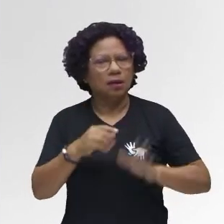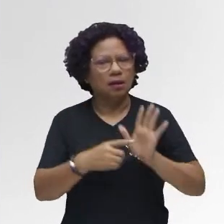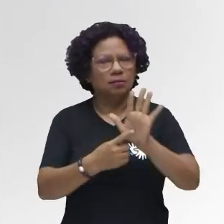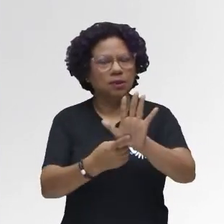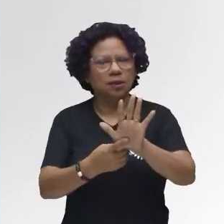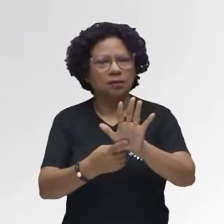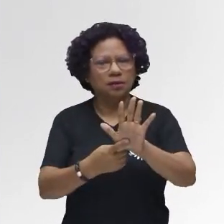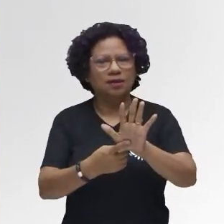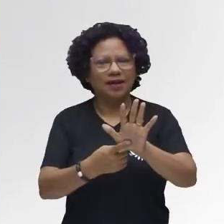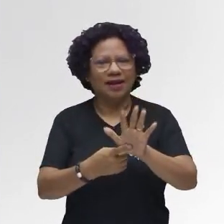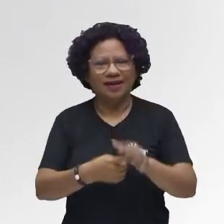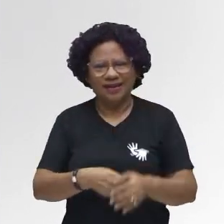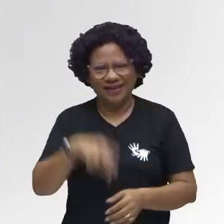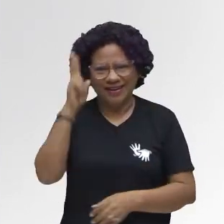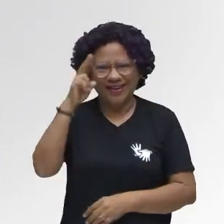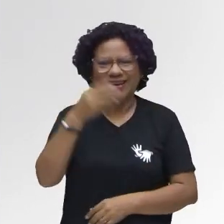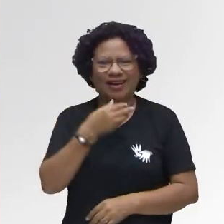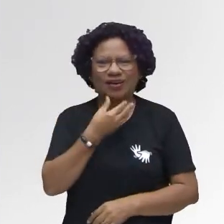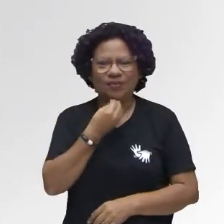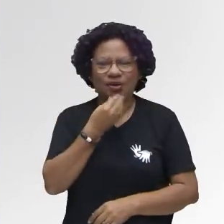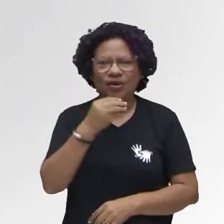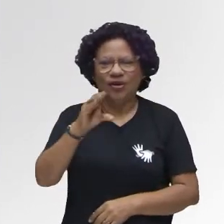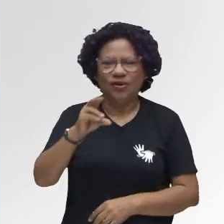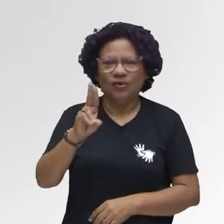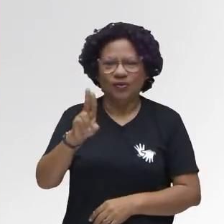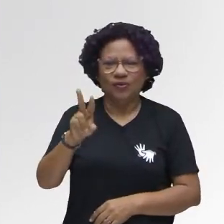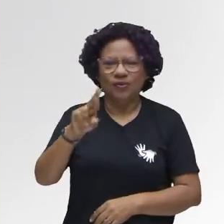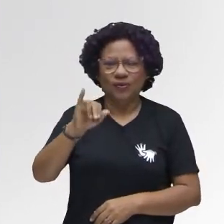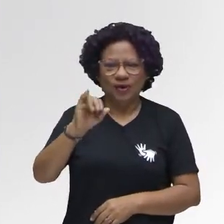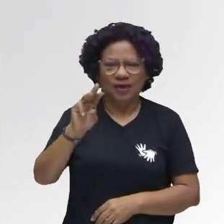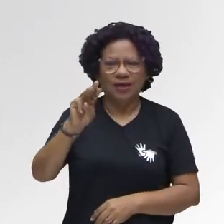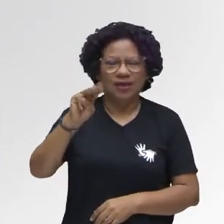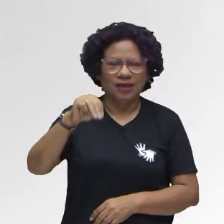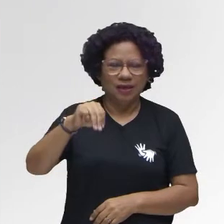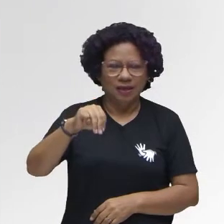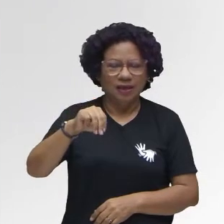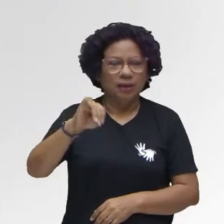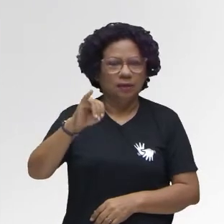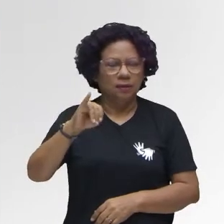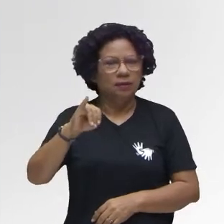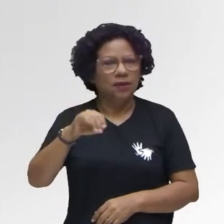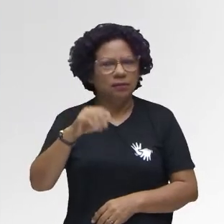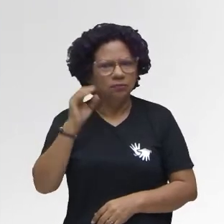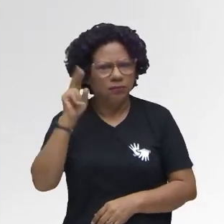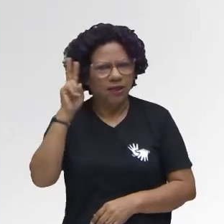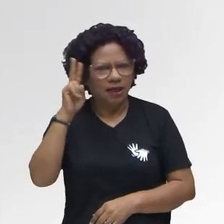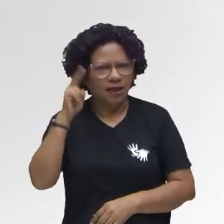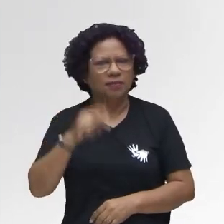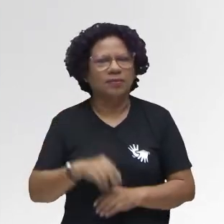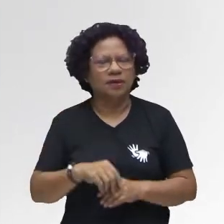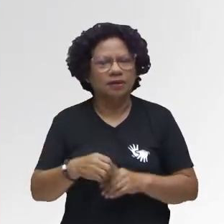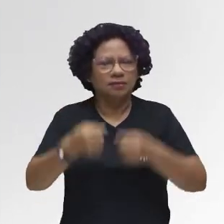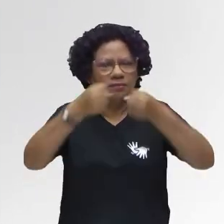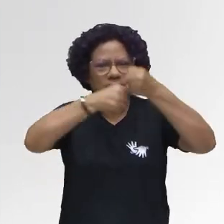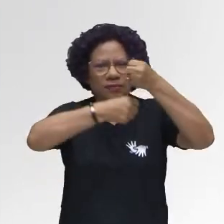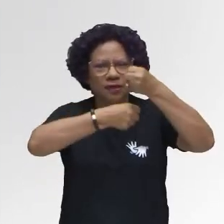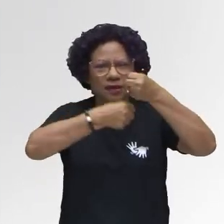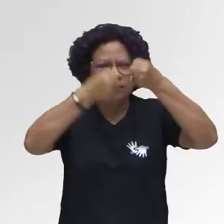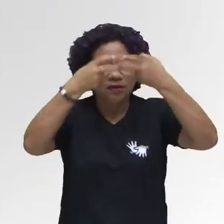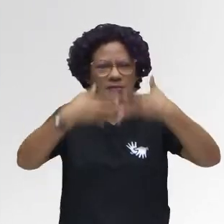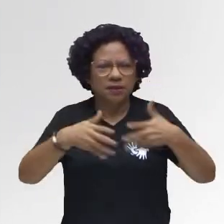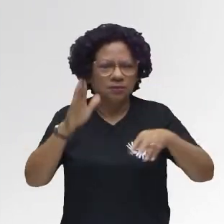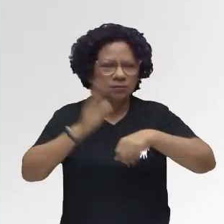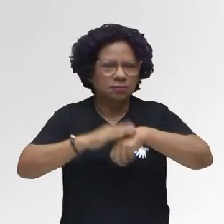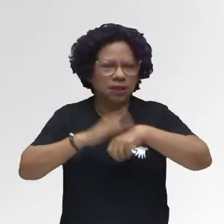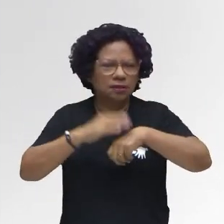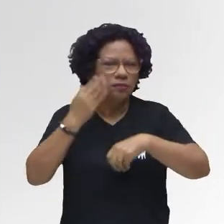O curumim vai apresentar para vocês essas indústrias de forma mais calma e mais clara. Então, preste bem atenção no que o curumim